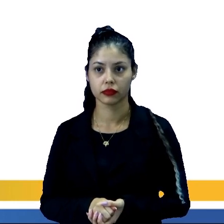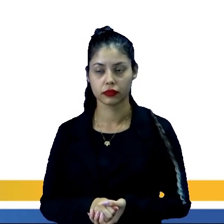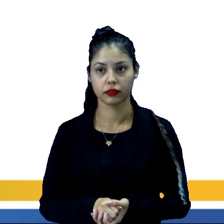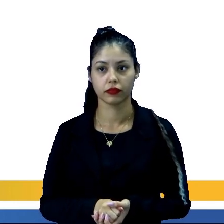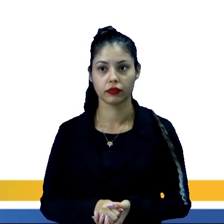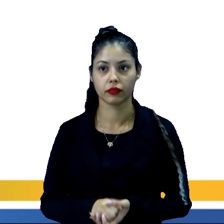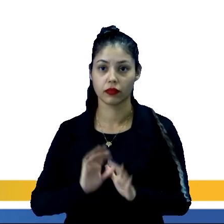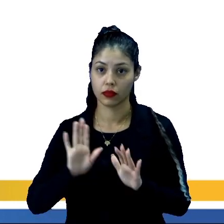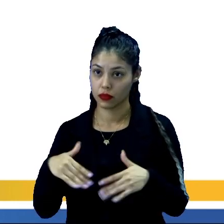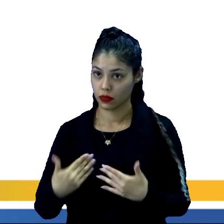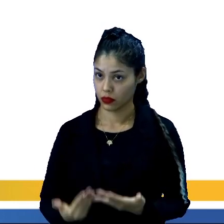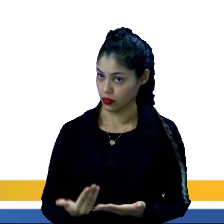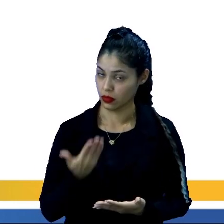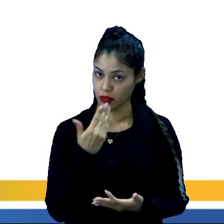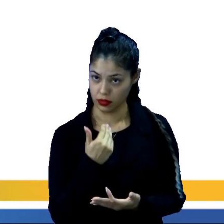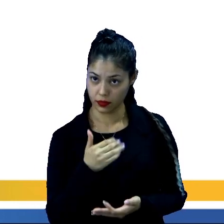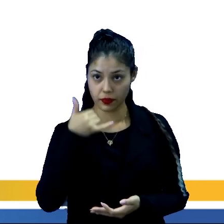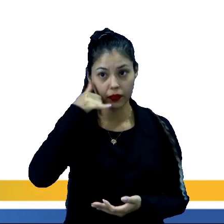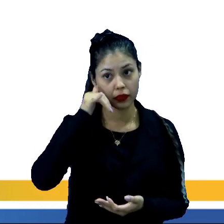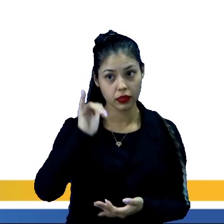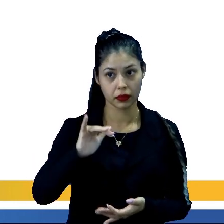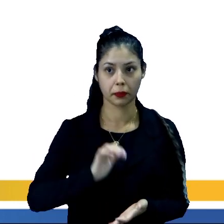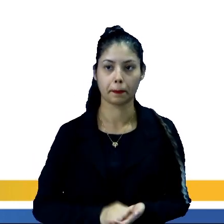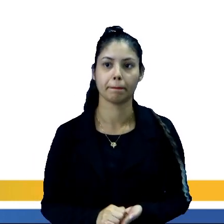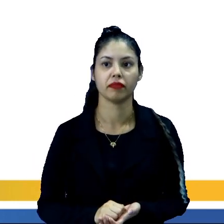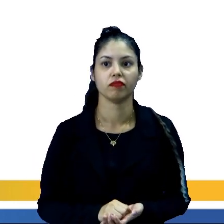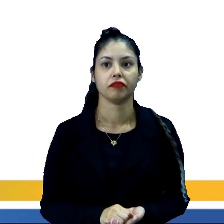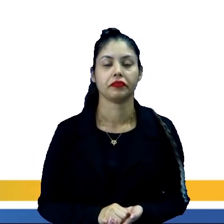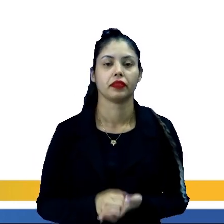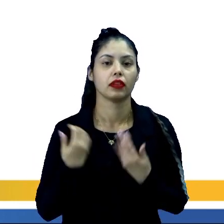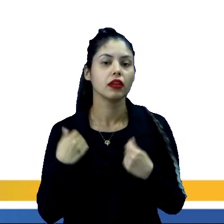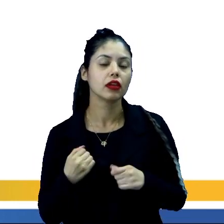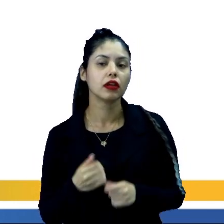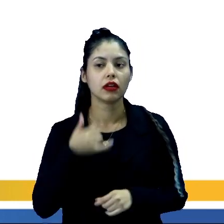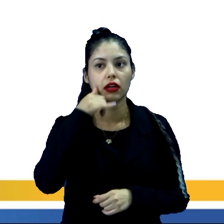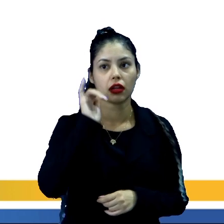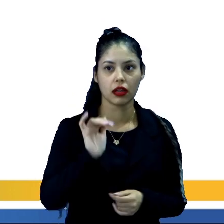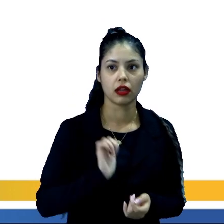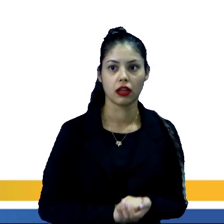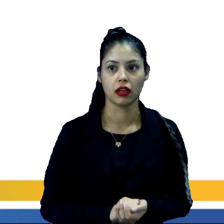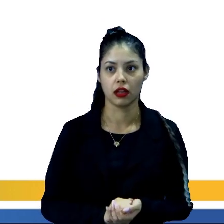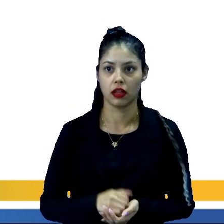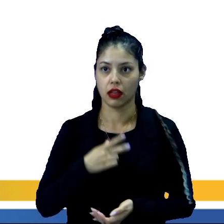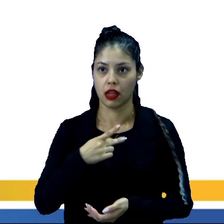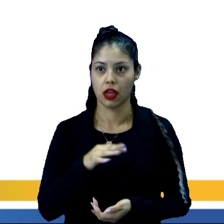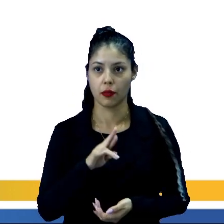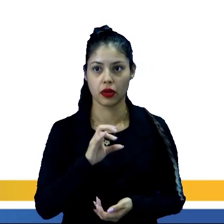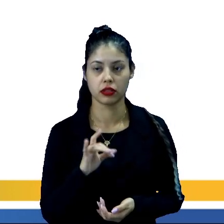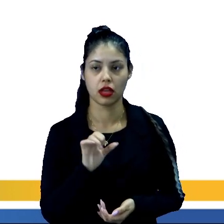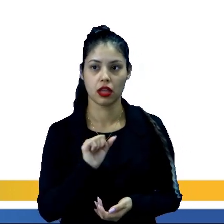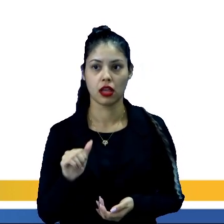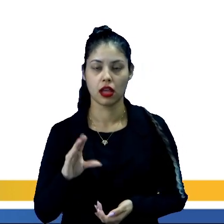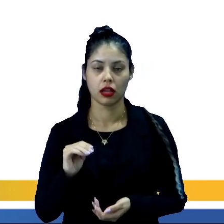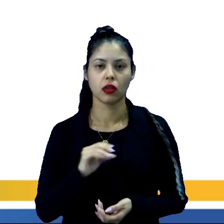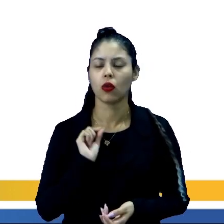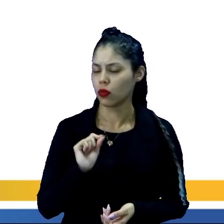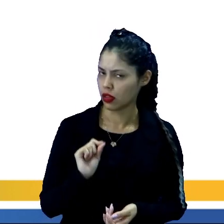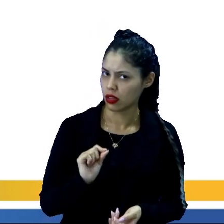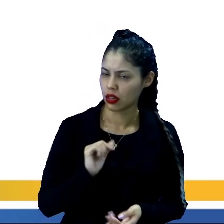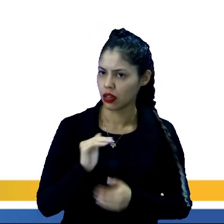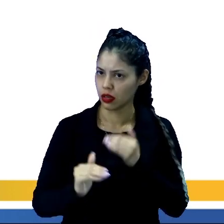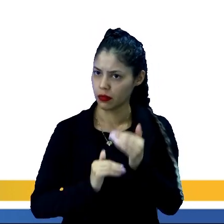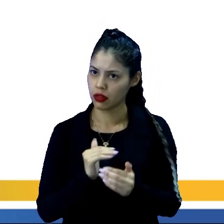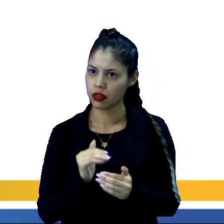Agora falando sobre quais os alimentos que a gente deve evitar. Então a gente tem ali os alimentos processados. O que seriam esses